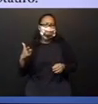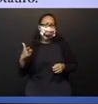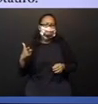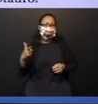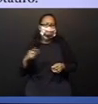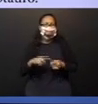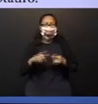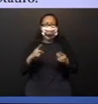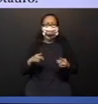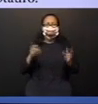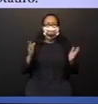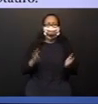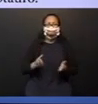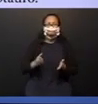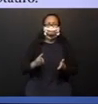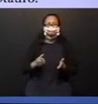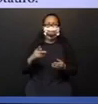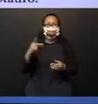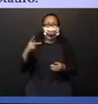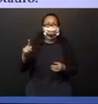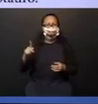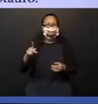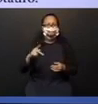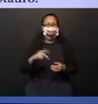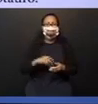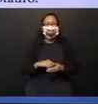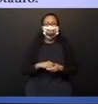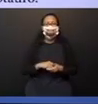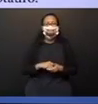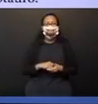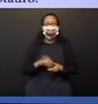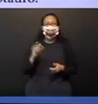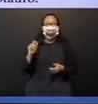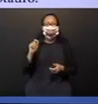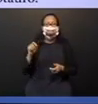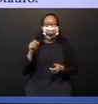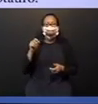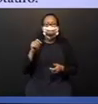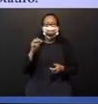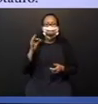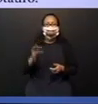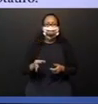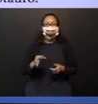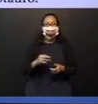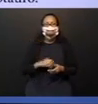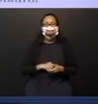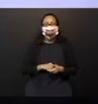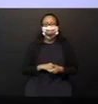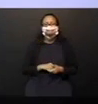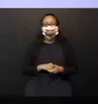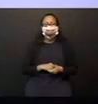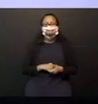Mas agora é a sua parte, agora é a sua vez. E eu quero ver quem vai acertar.